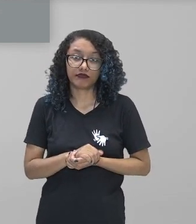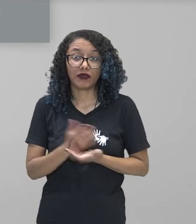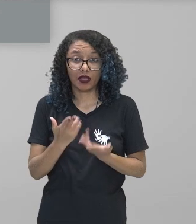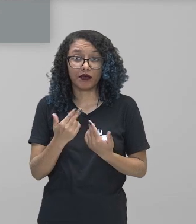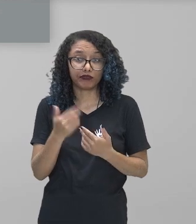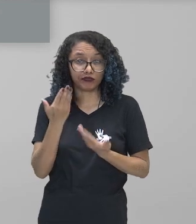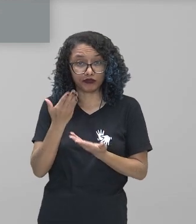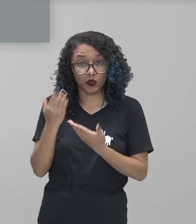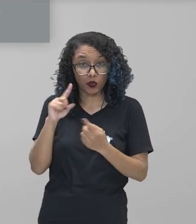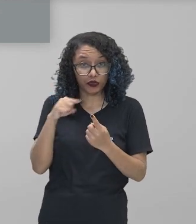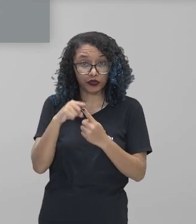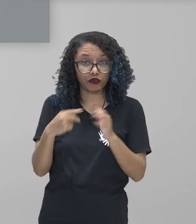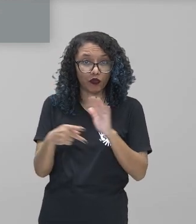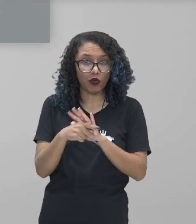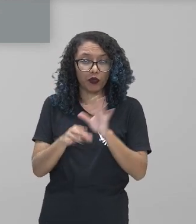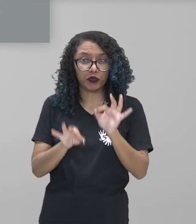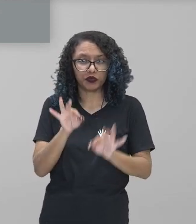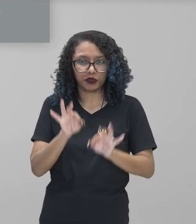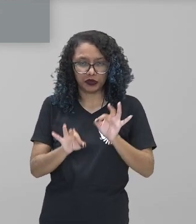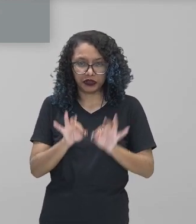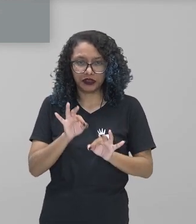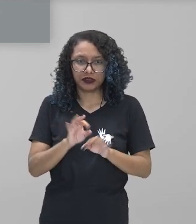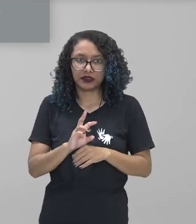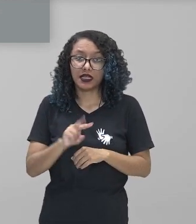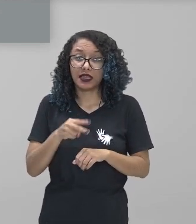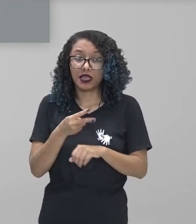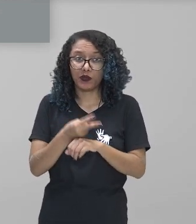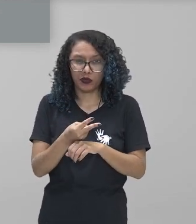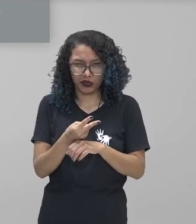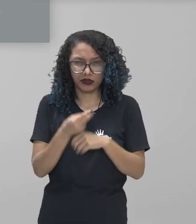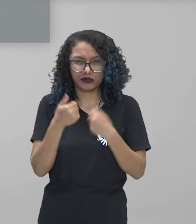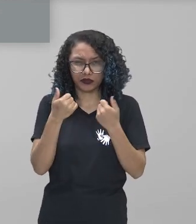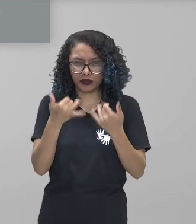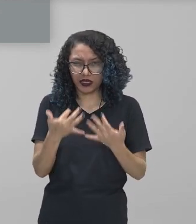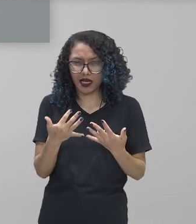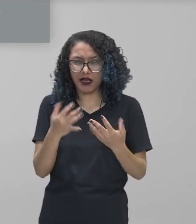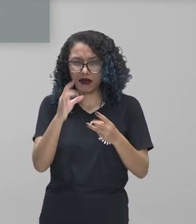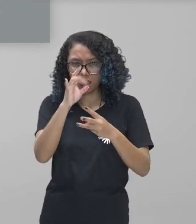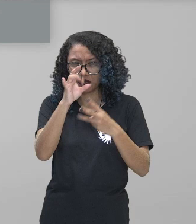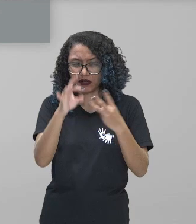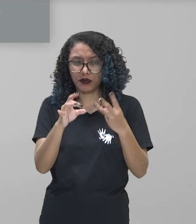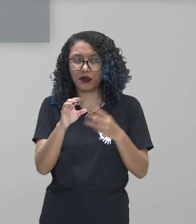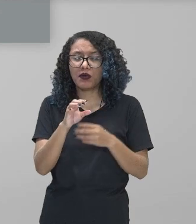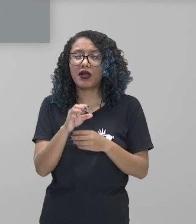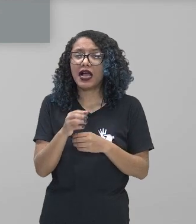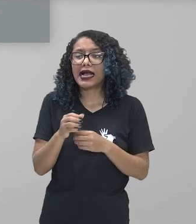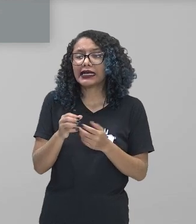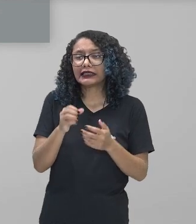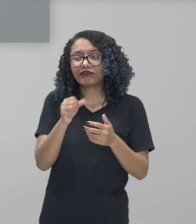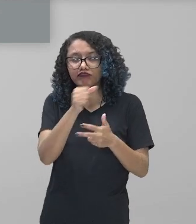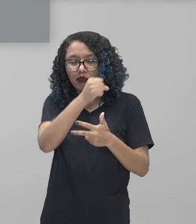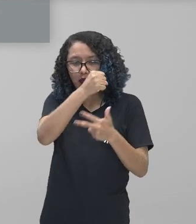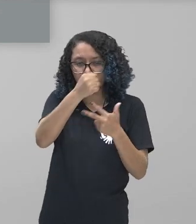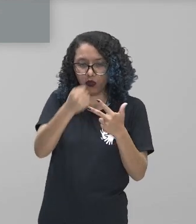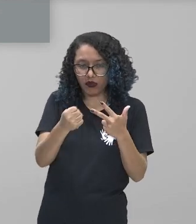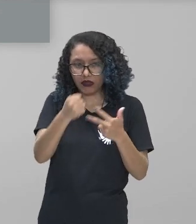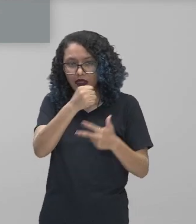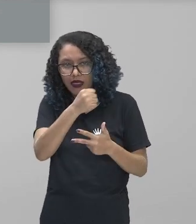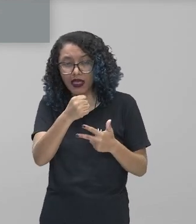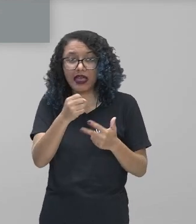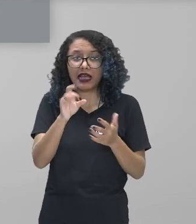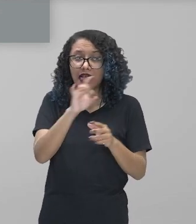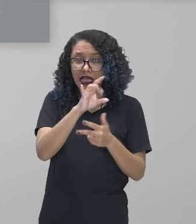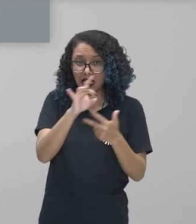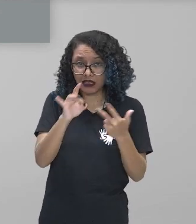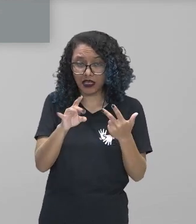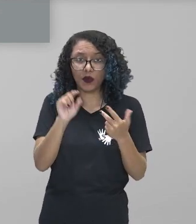ver depois, quando a gente falar dos três poderes, que cada um tem o seu papel na sociedade, dentro da sociedade. E